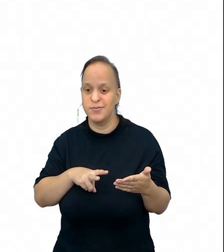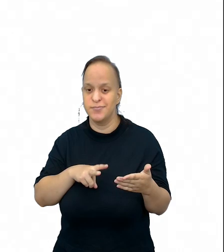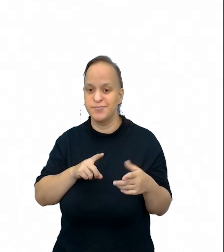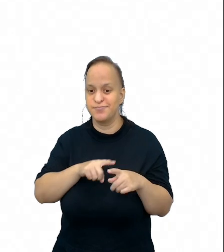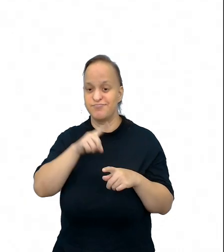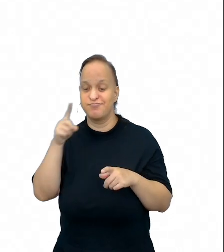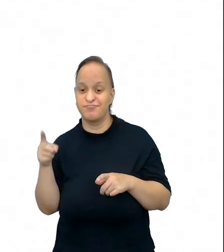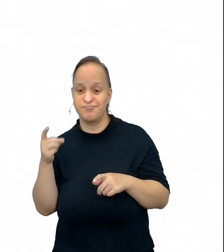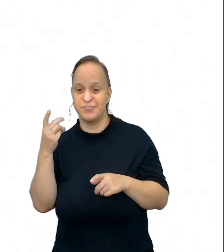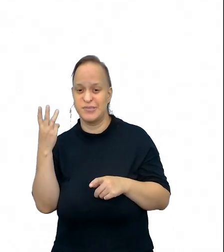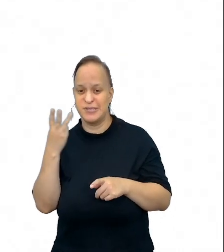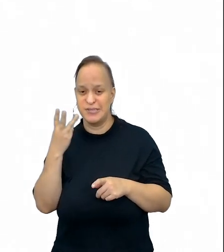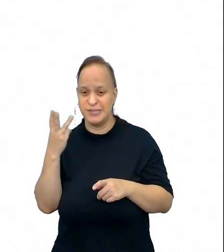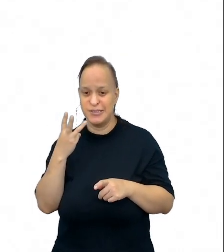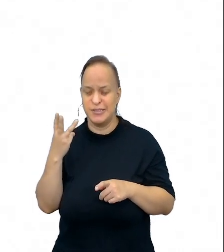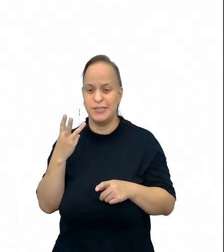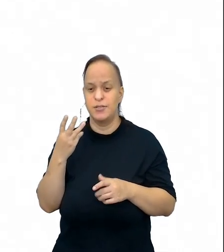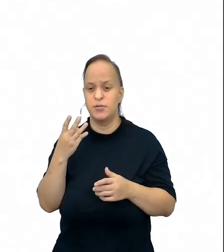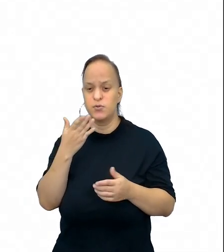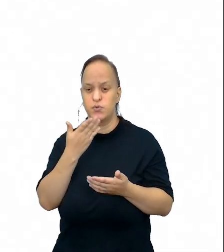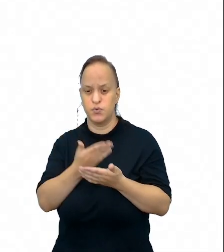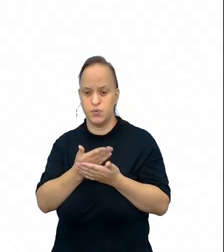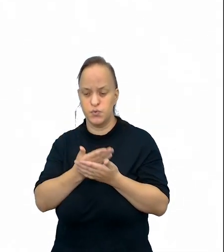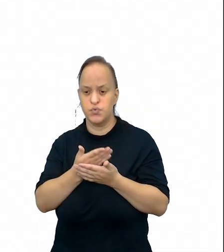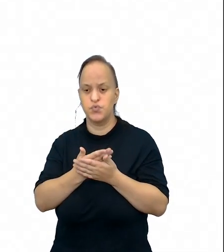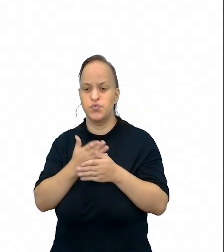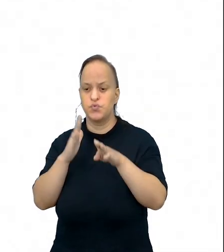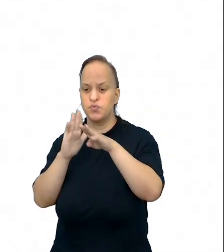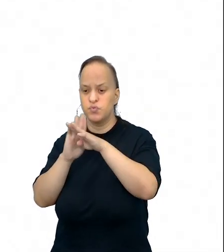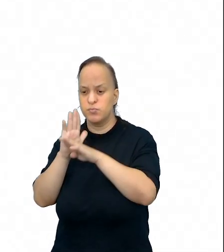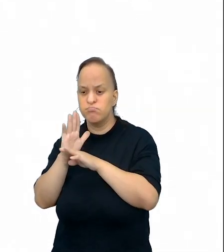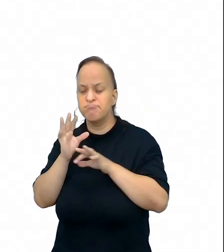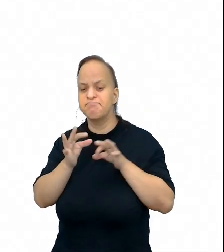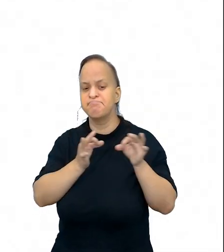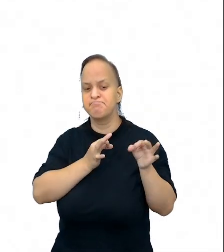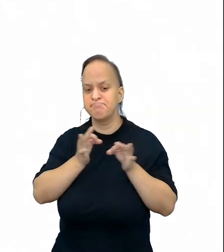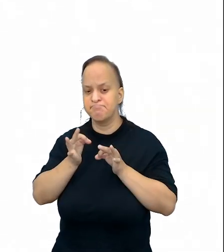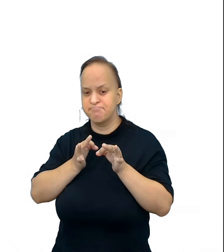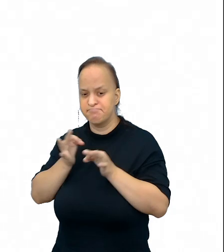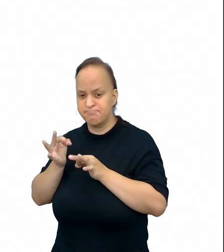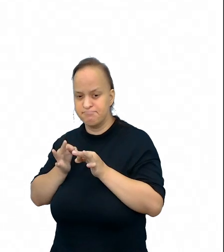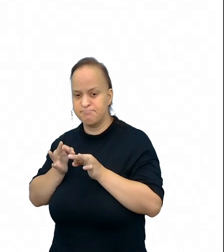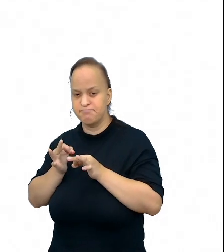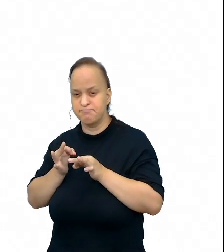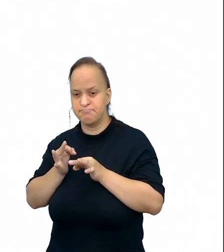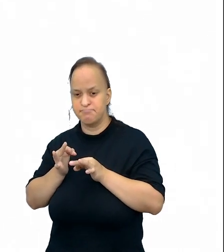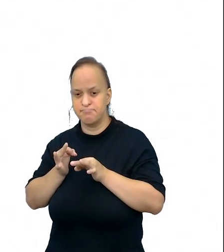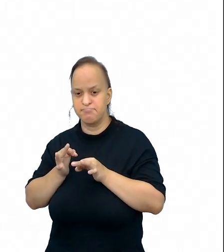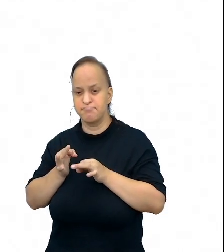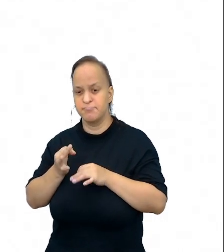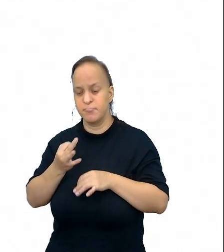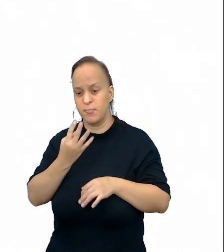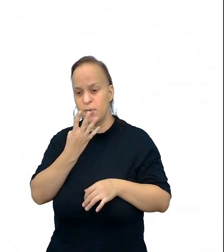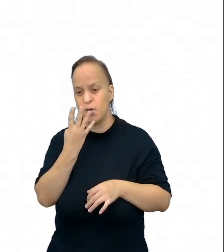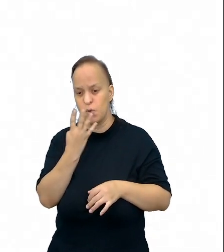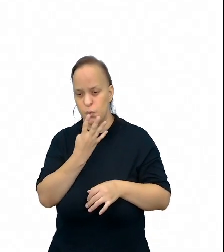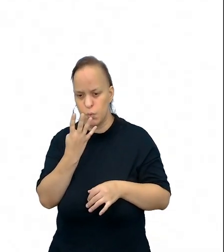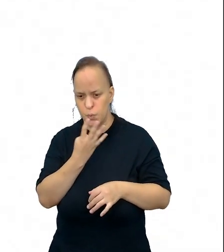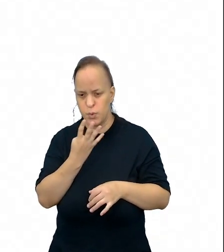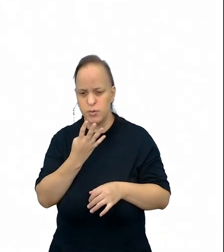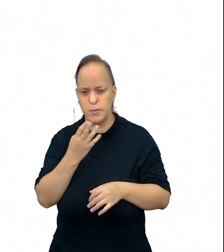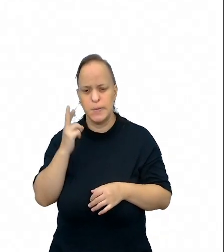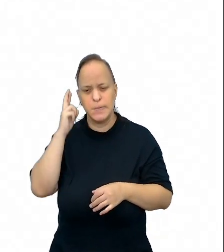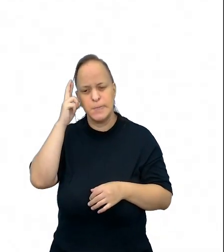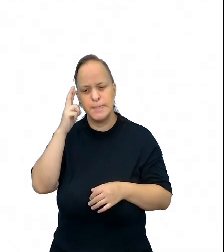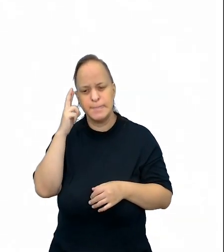roteiro de um podcast, os estudantes elaboram esse roteiro, estudantes refletem sobre os elementos da oralidade em